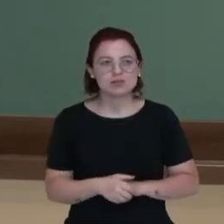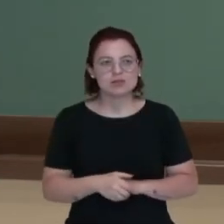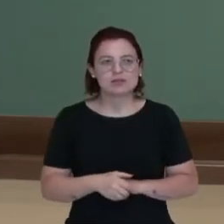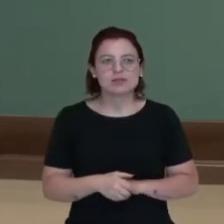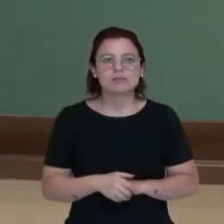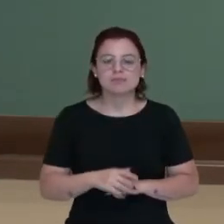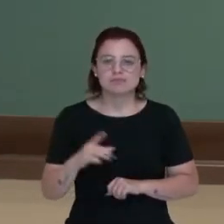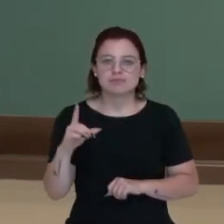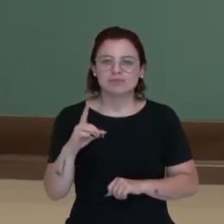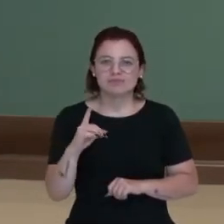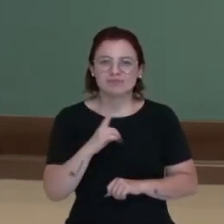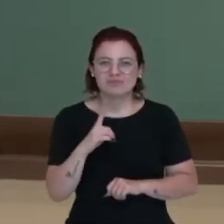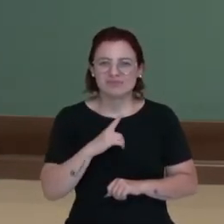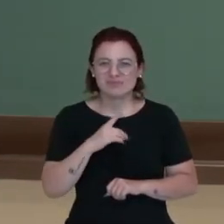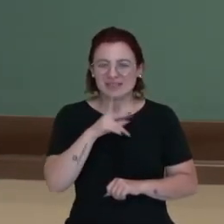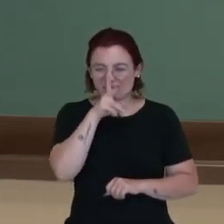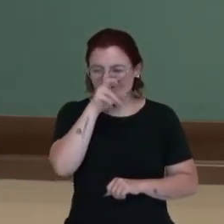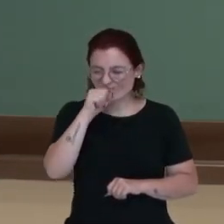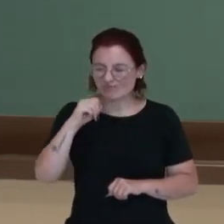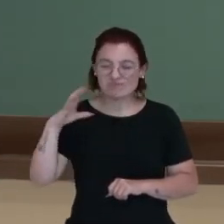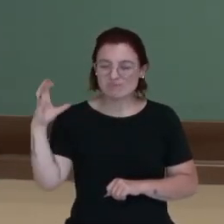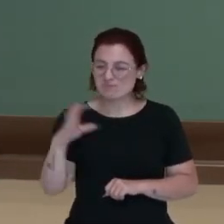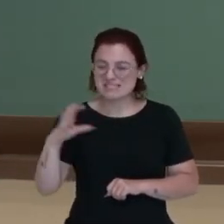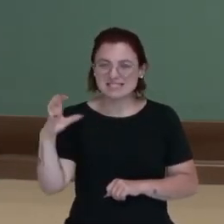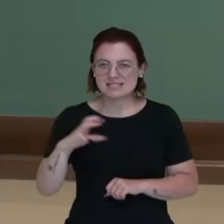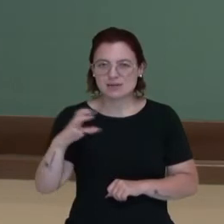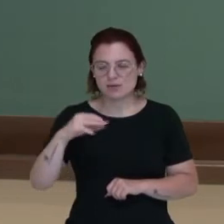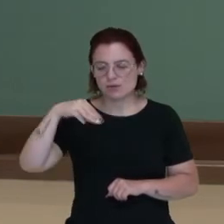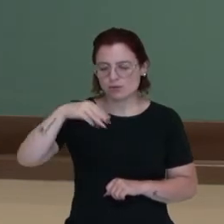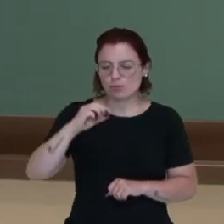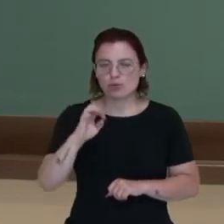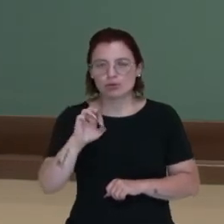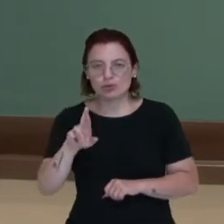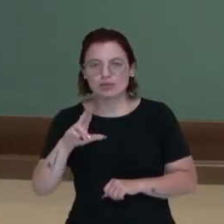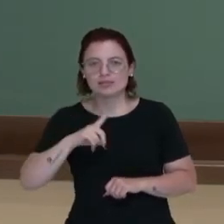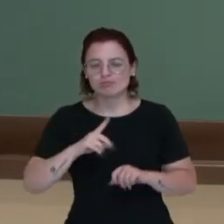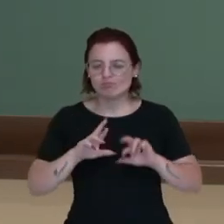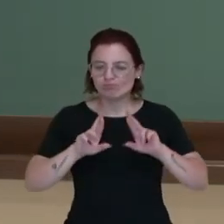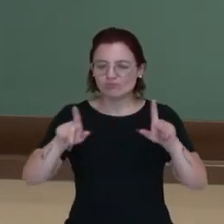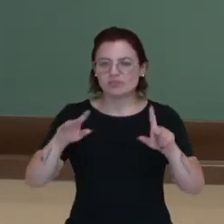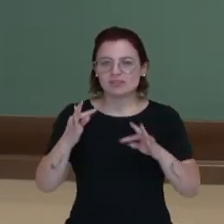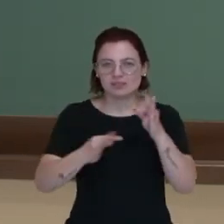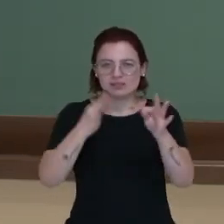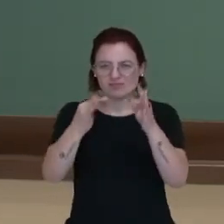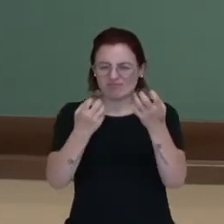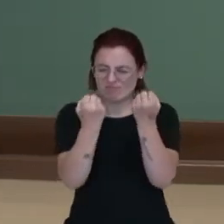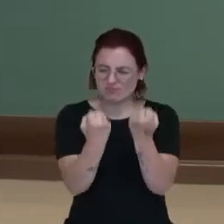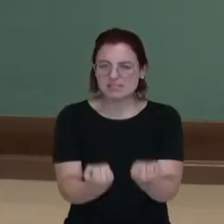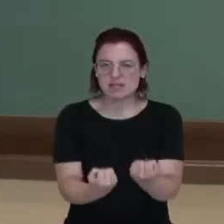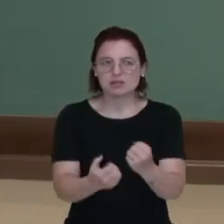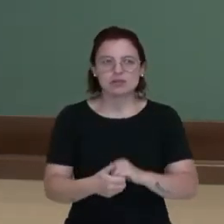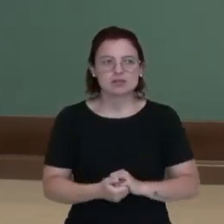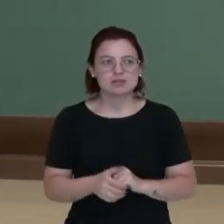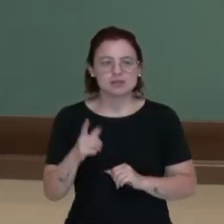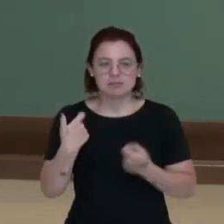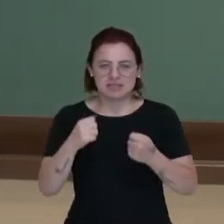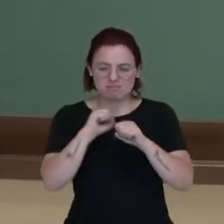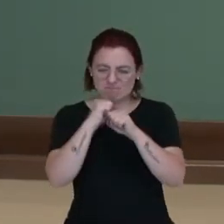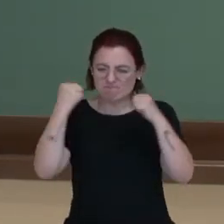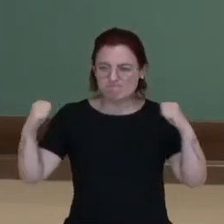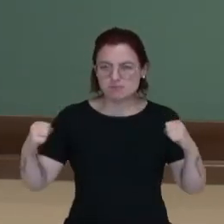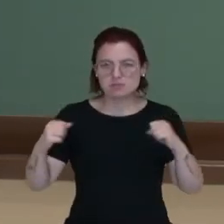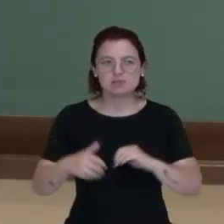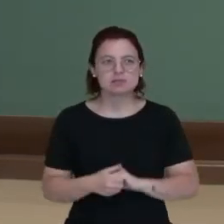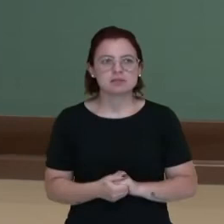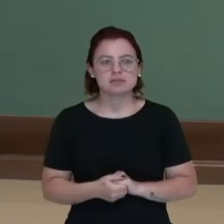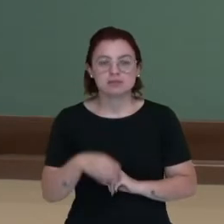Ele queima em altas pressões. E o motor tem que ter uma outra tecnologia, tem que ter uma robustez um pouco maior. Se você colocar um